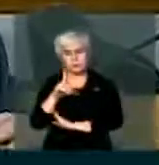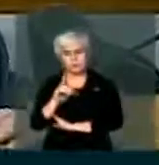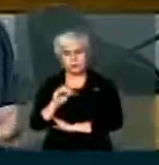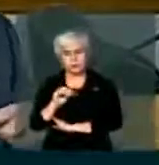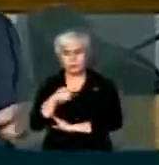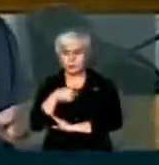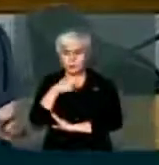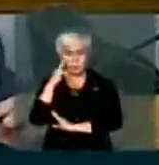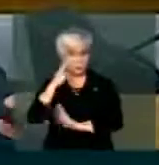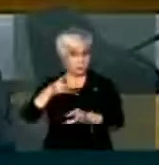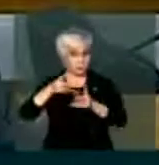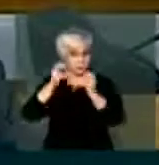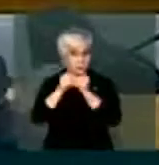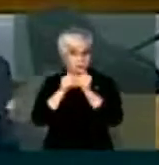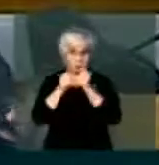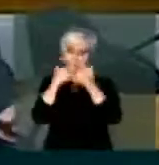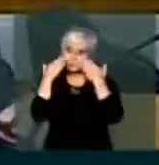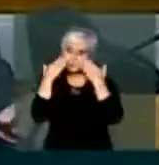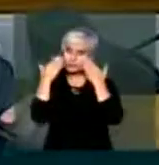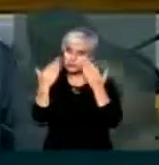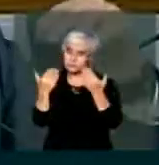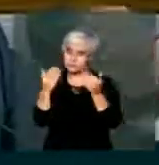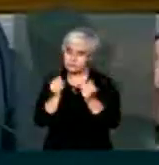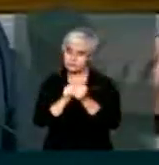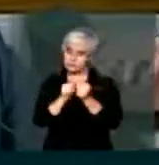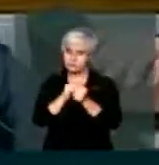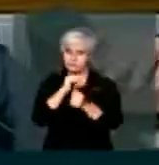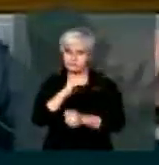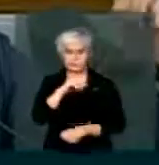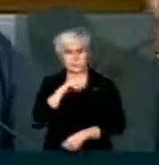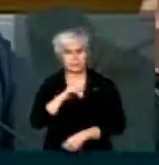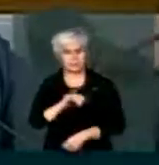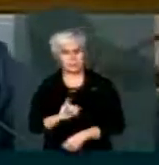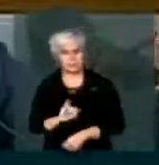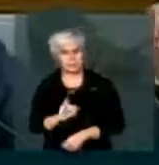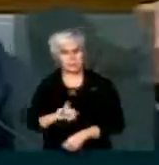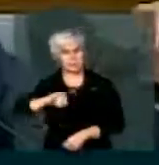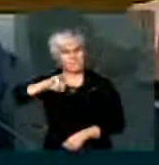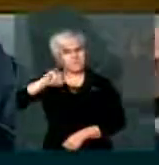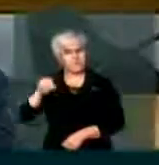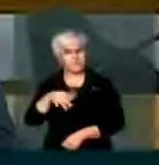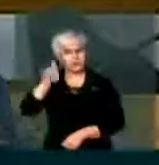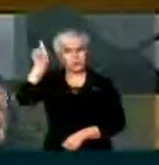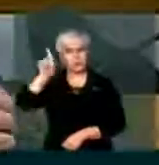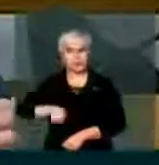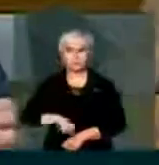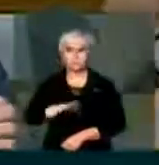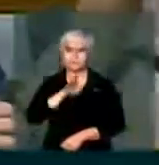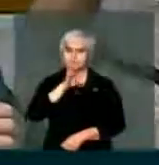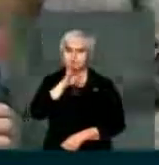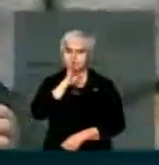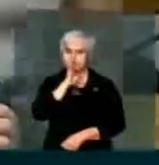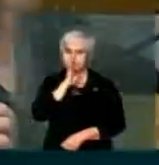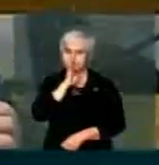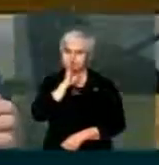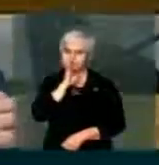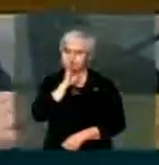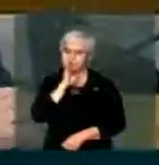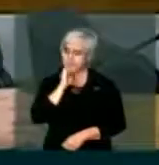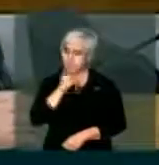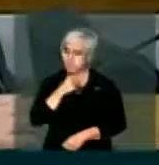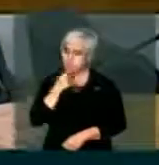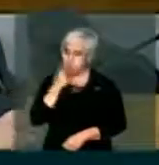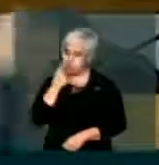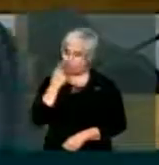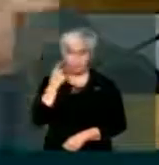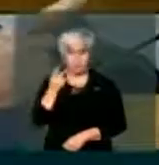verificar depondos em CPIs, usou desse expediente. Então, eu quero dizer que nós estamos